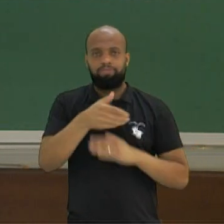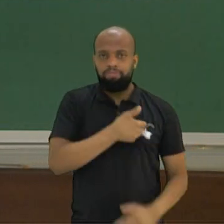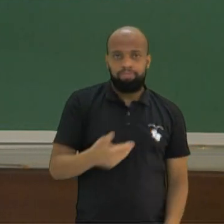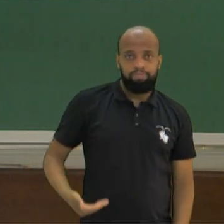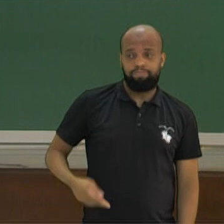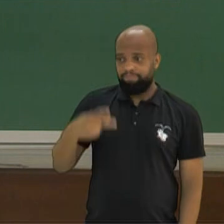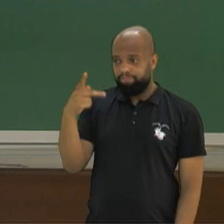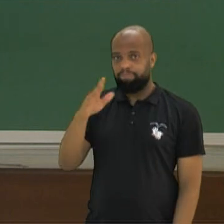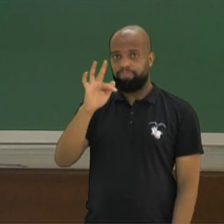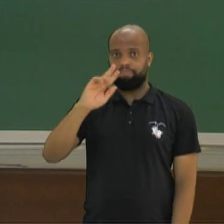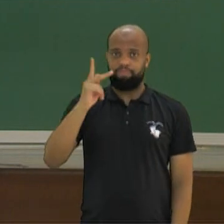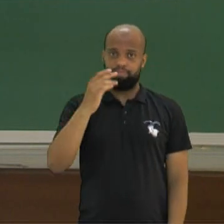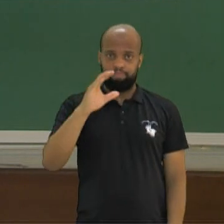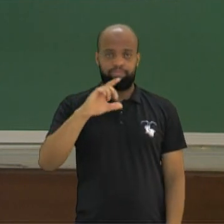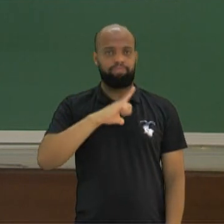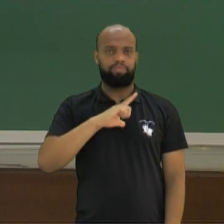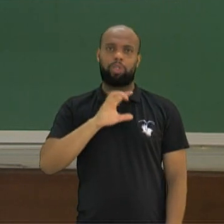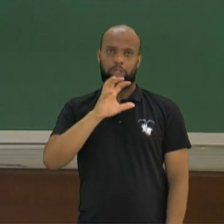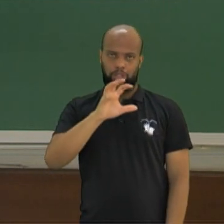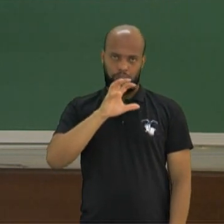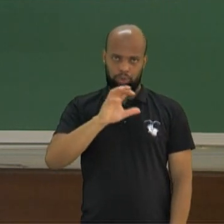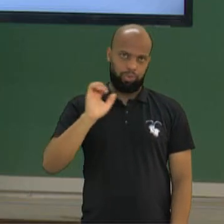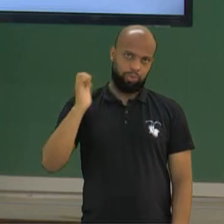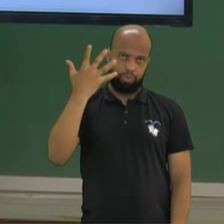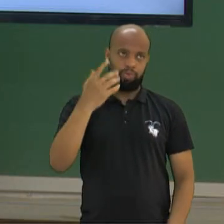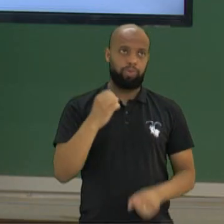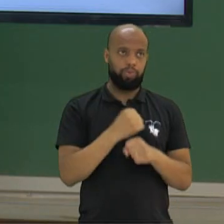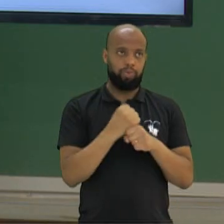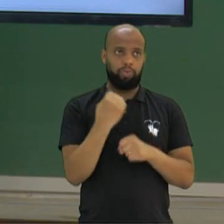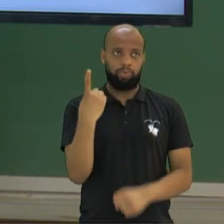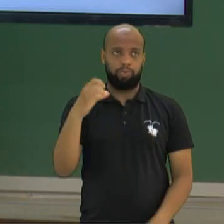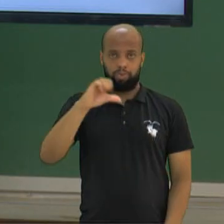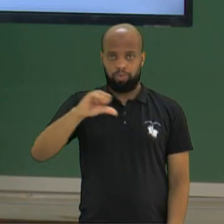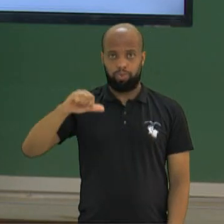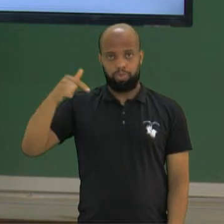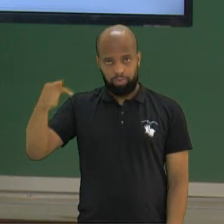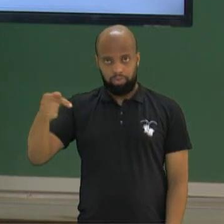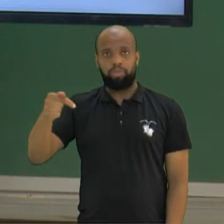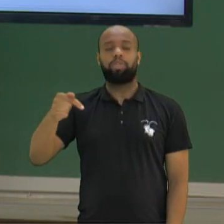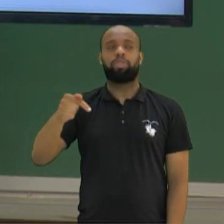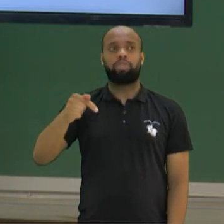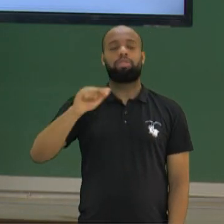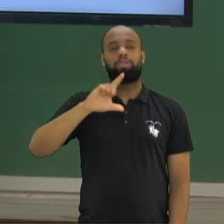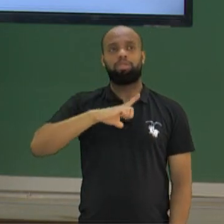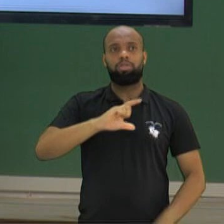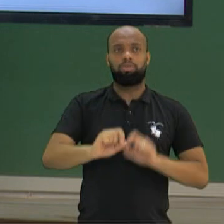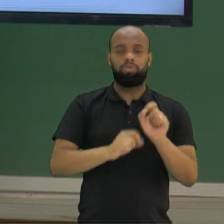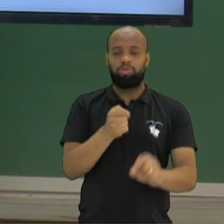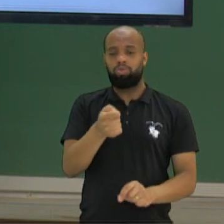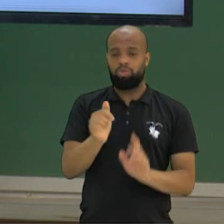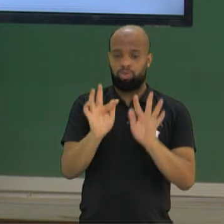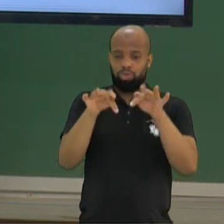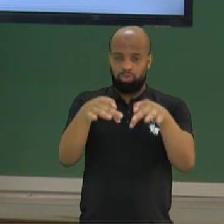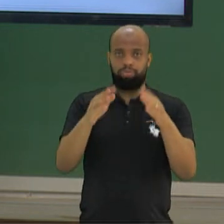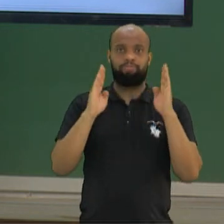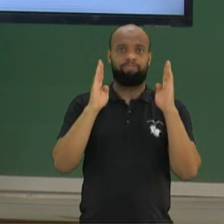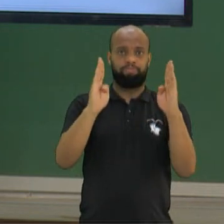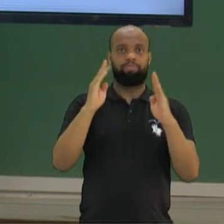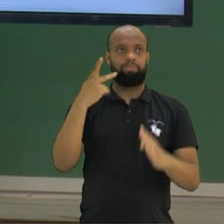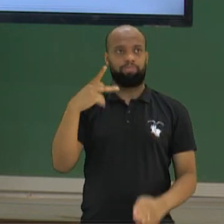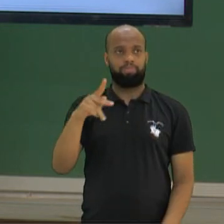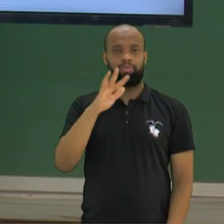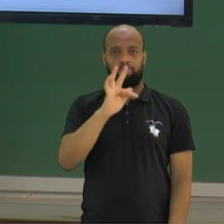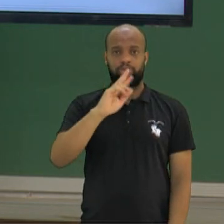de privatização acontecendo, né? Em 1997, já aí caminhando para o final do seu mandato,